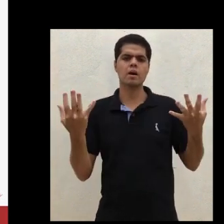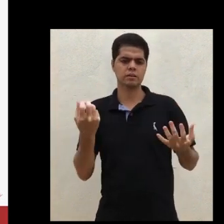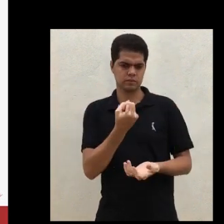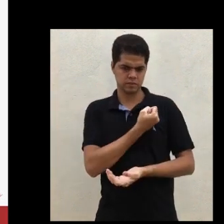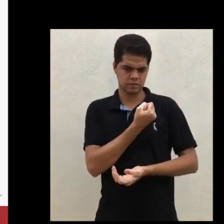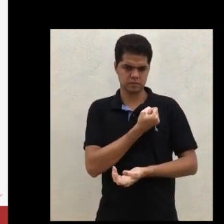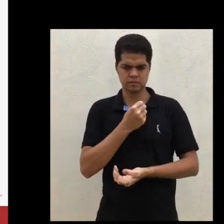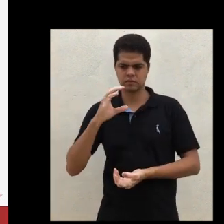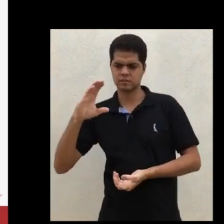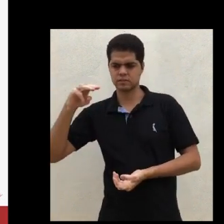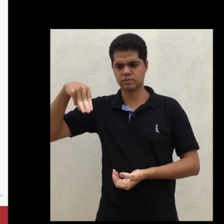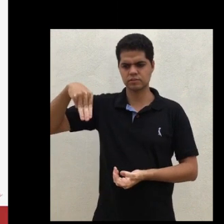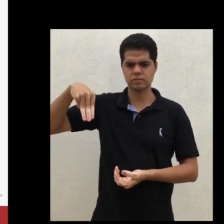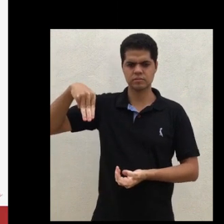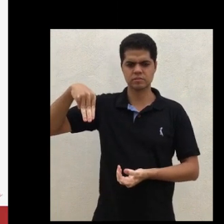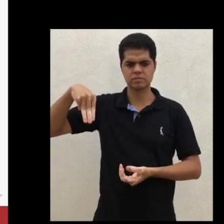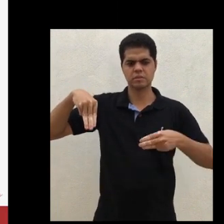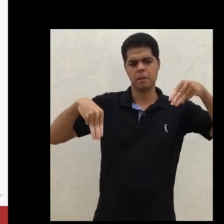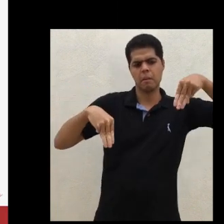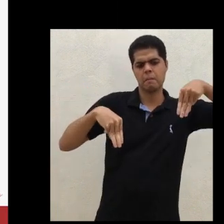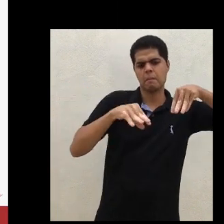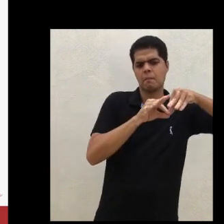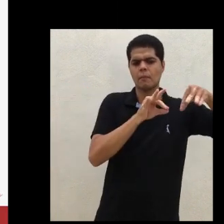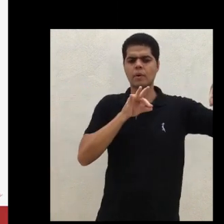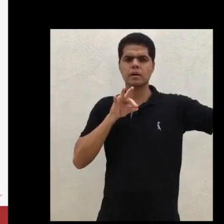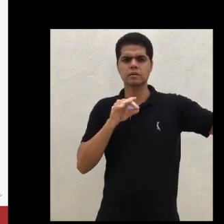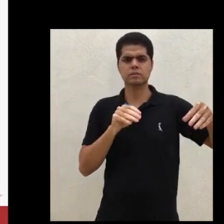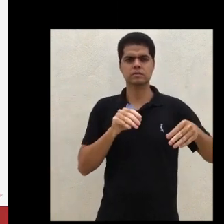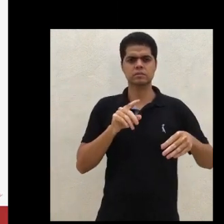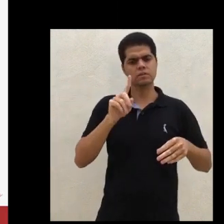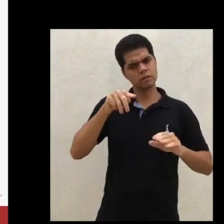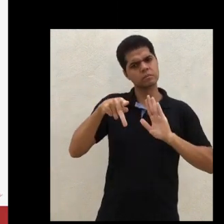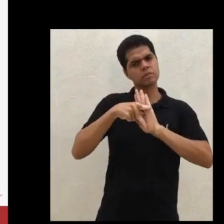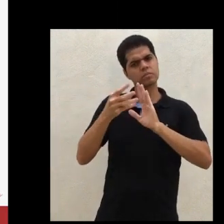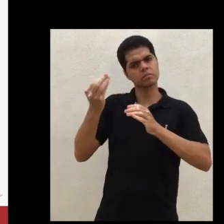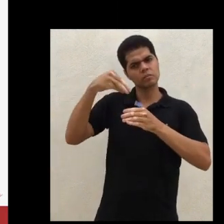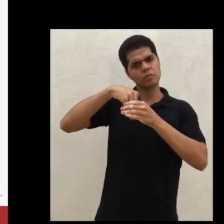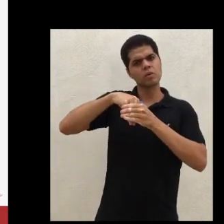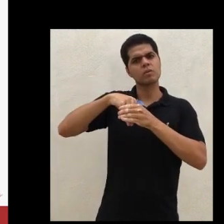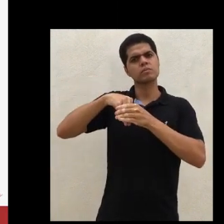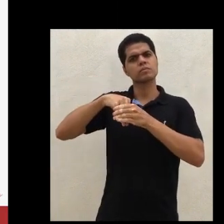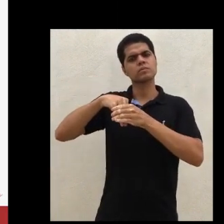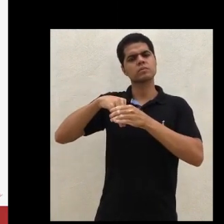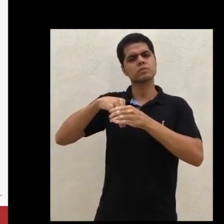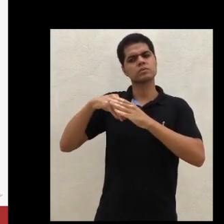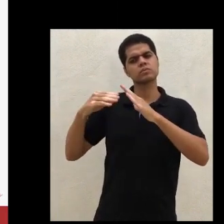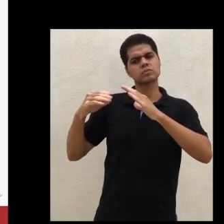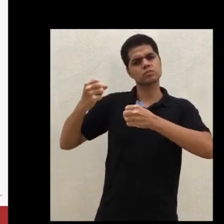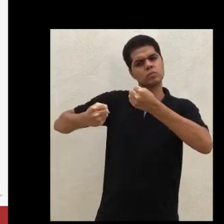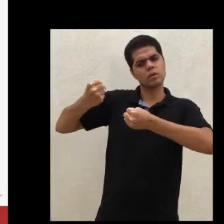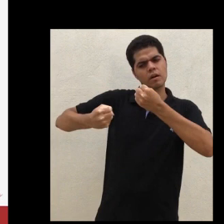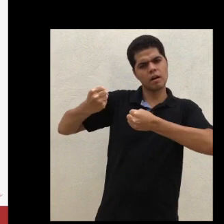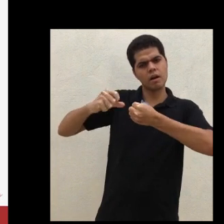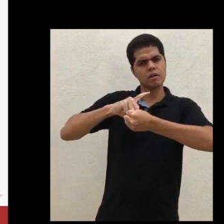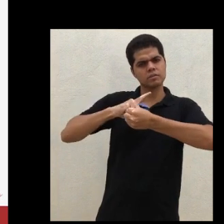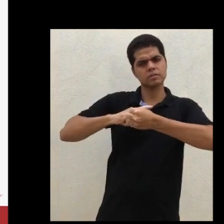tá? Embora o medidor lá do carro, né, o odômetro do carro, ele meça isso em quilômetros,